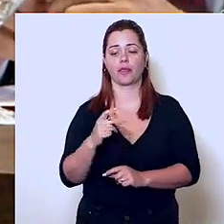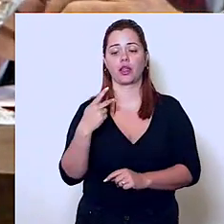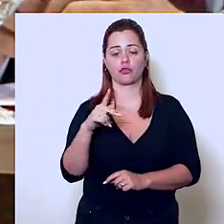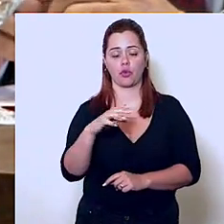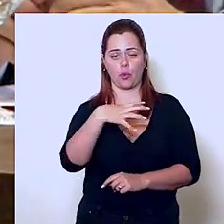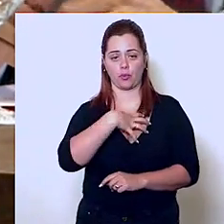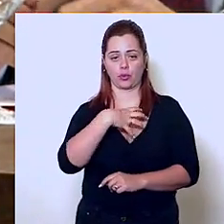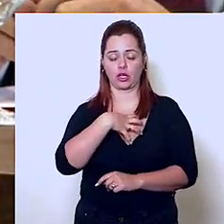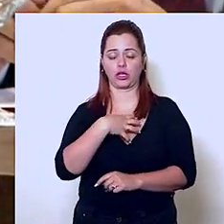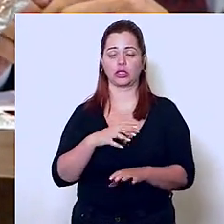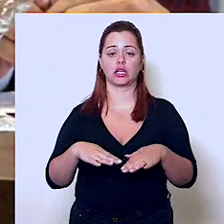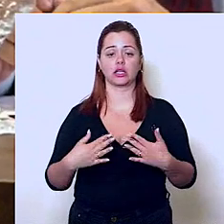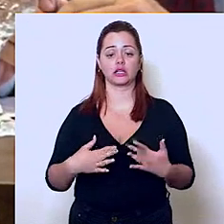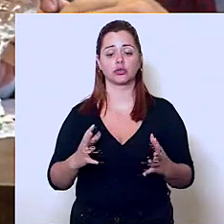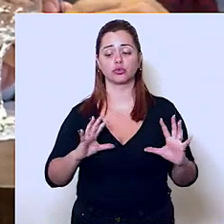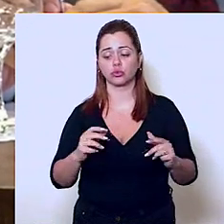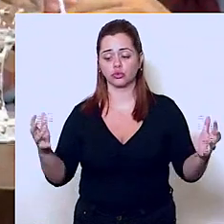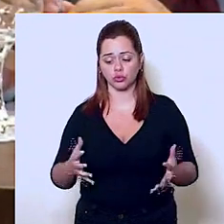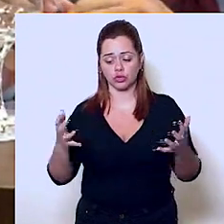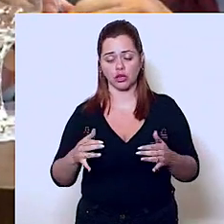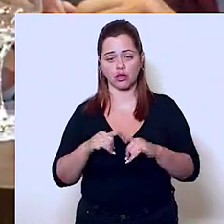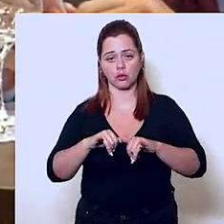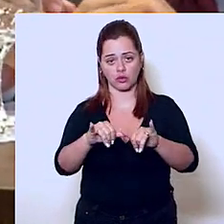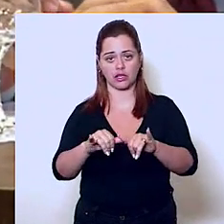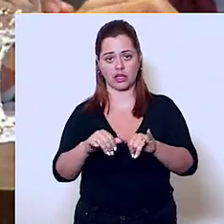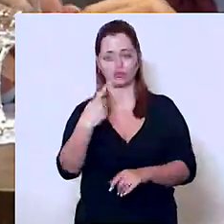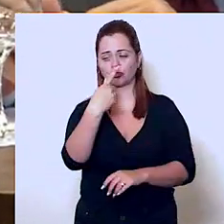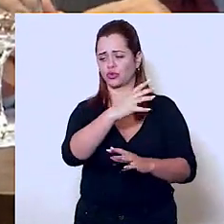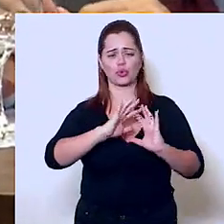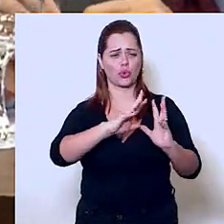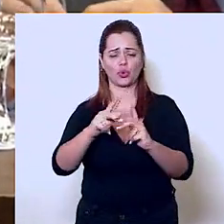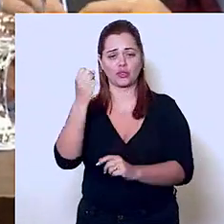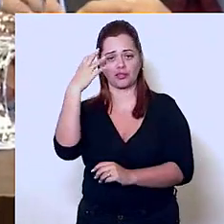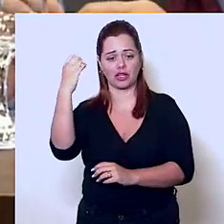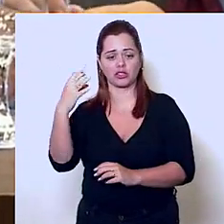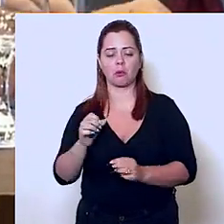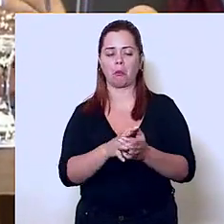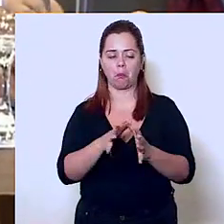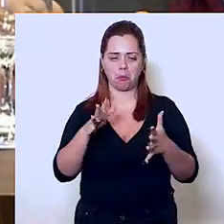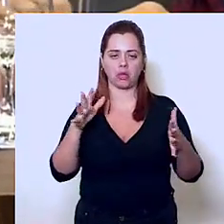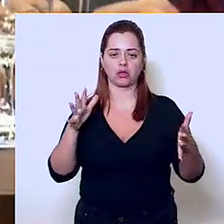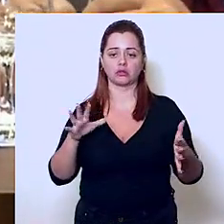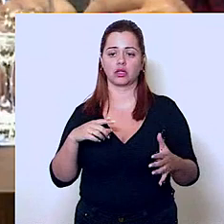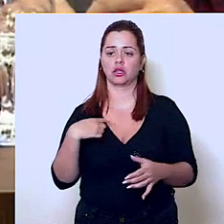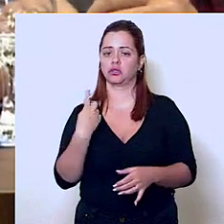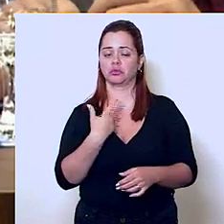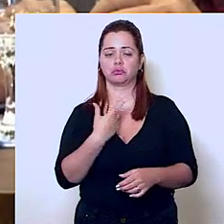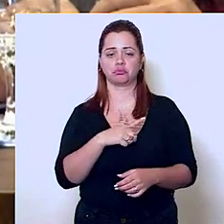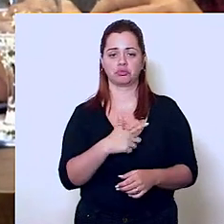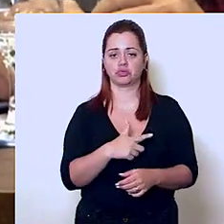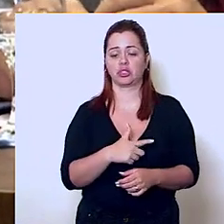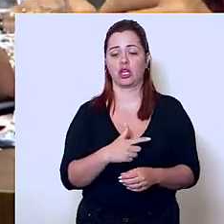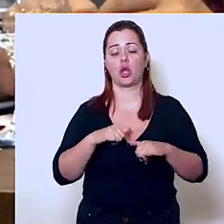ganhos comerciais decorrentes dessa viagem foram enormes, né? Nós não tínhamos praticamente comércio com o